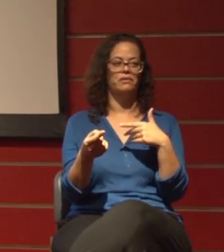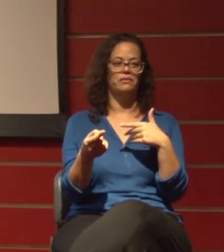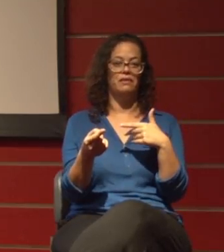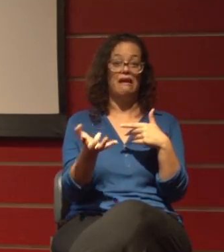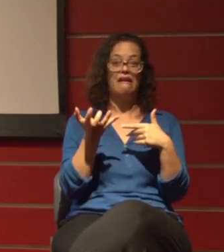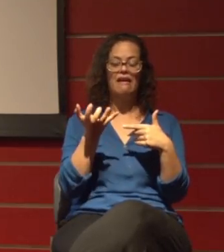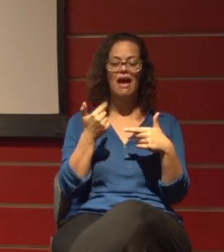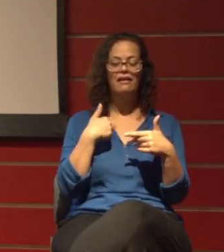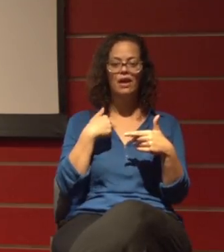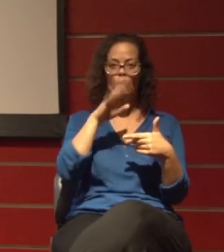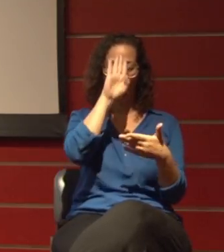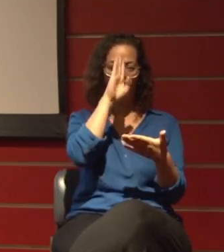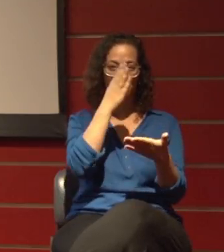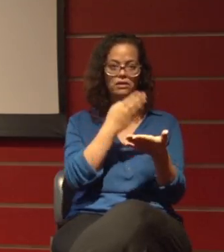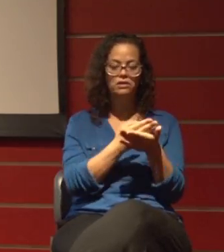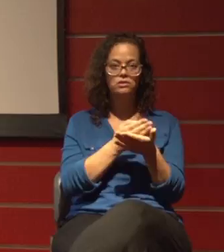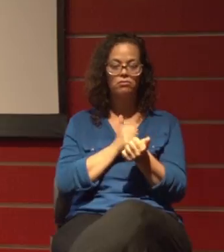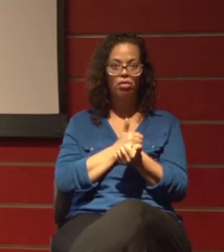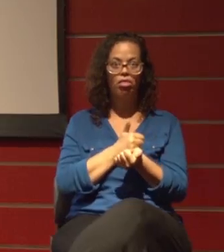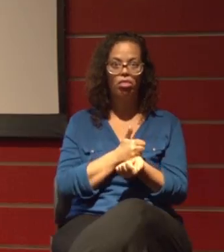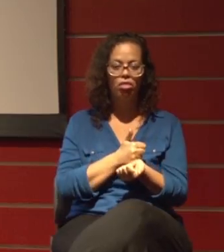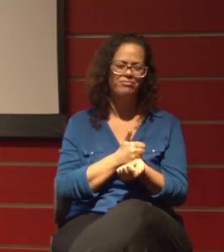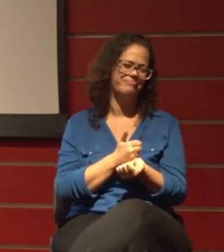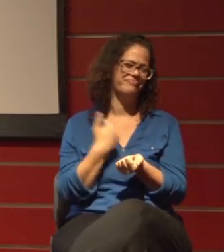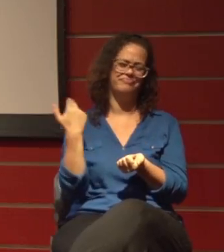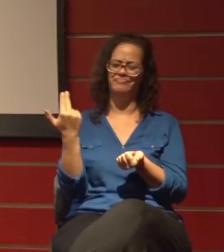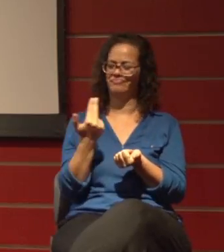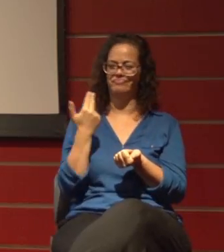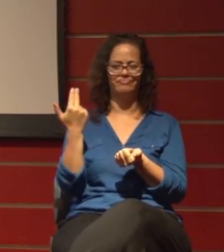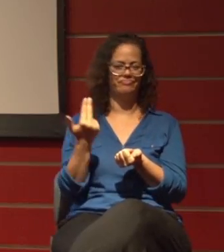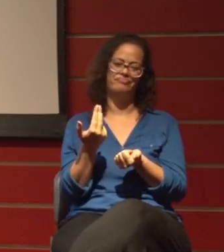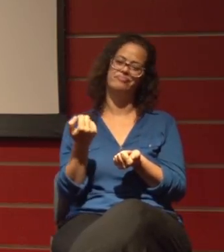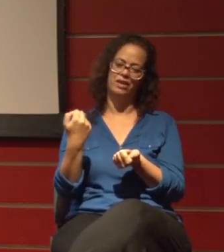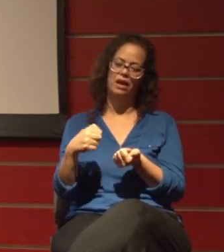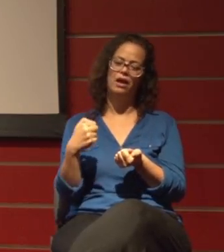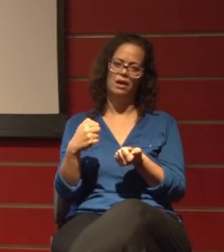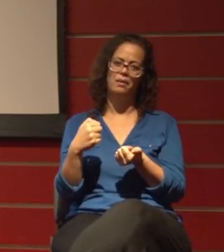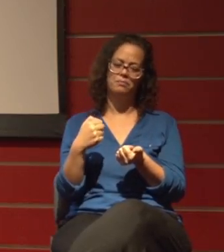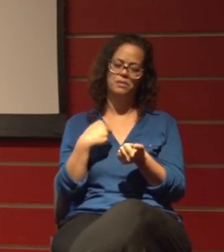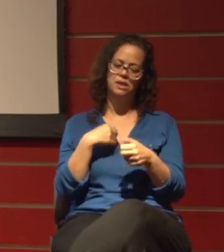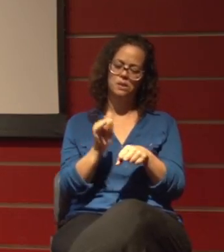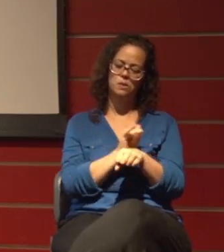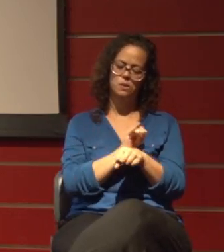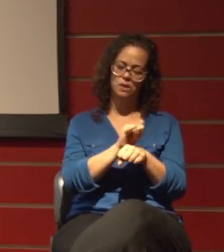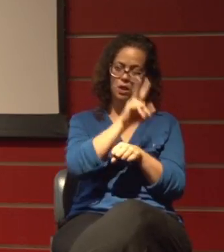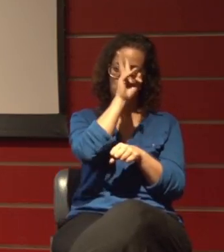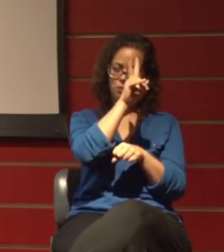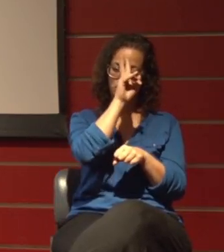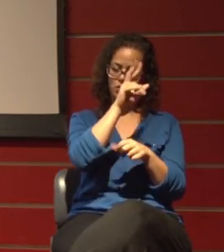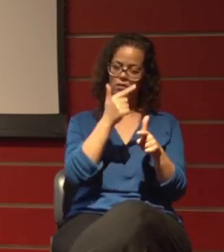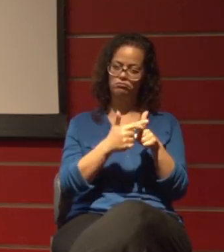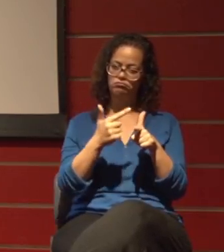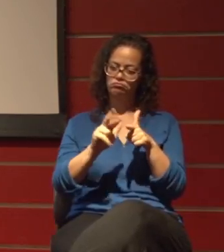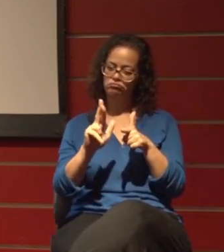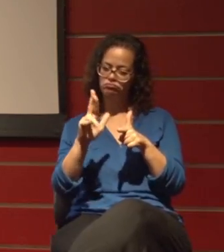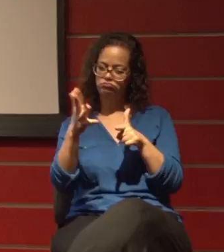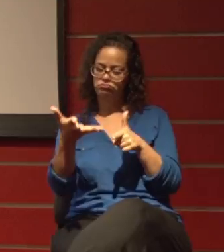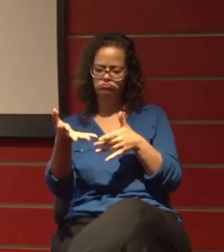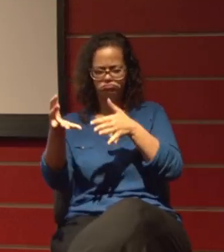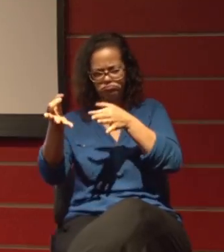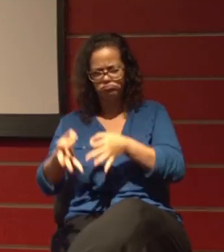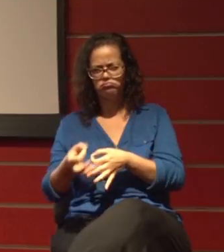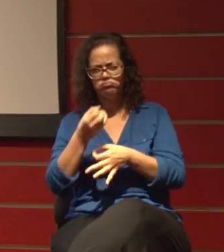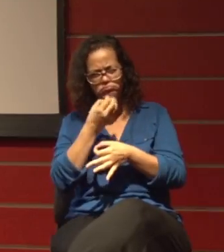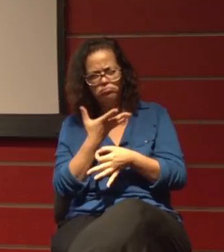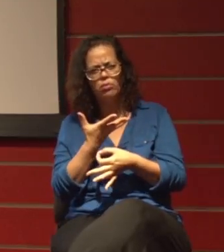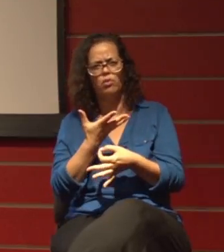sério um recurso desse não dá né Eh tem que que realmente trabalhar a história e achar uma saída honrosa